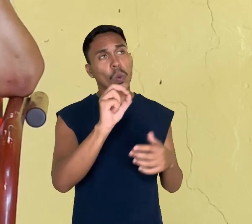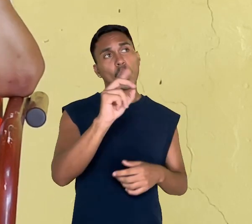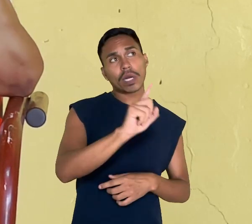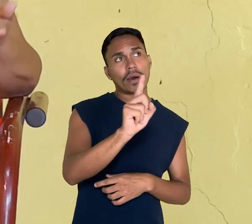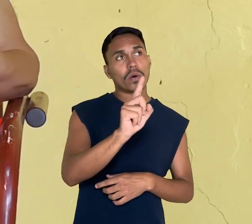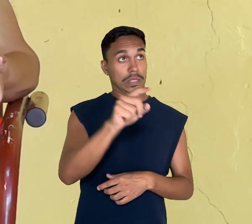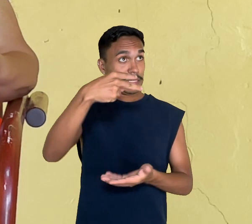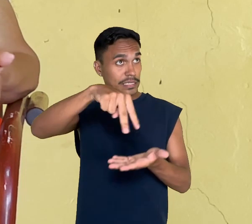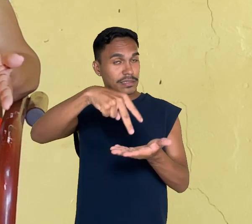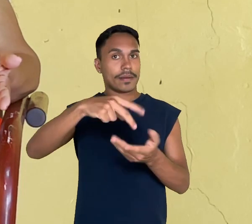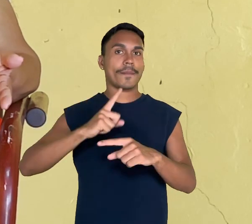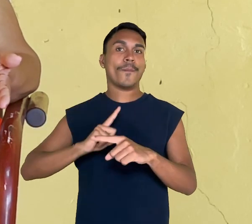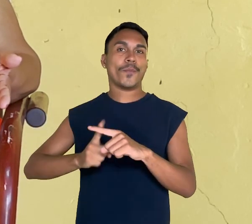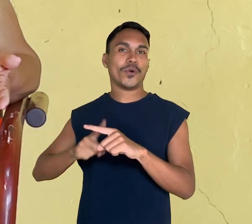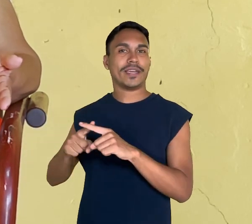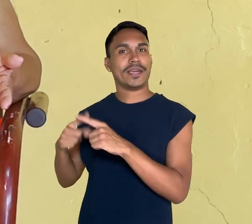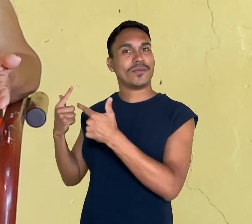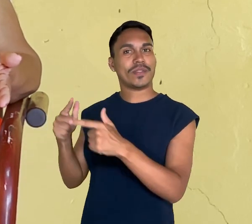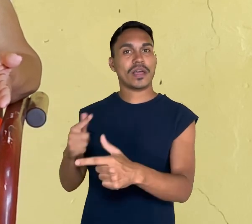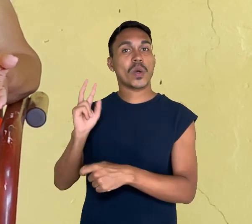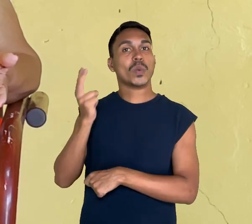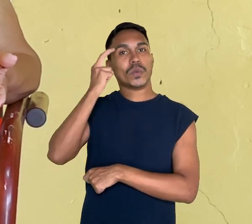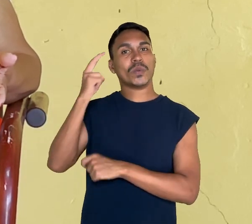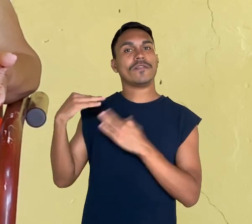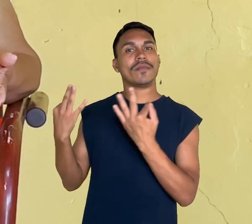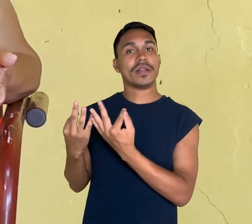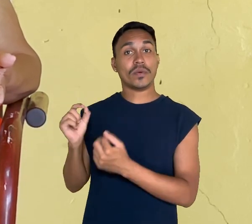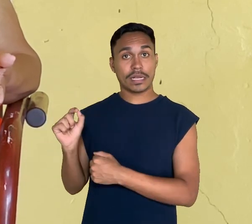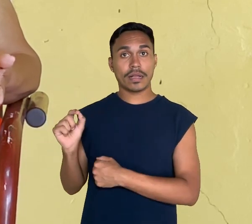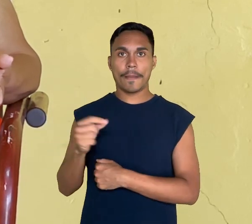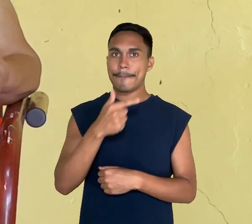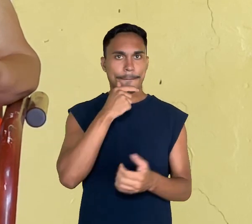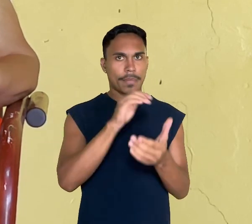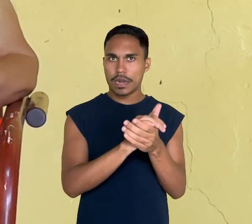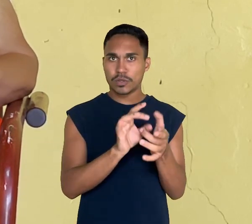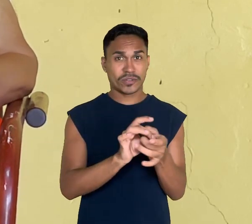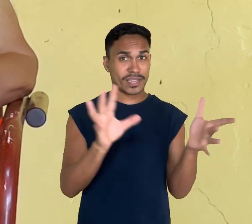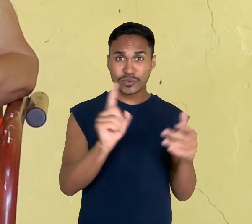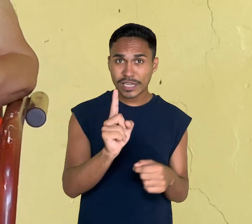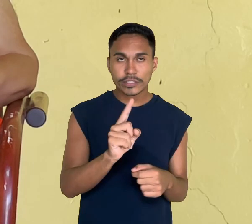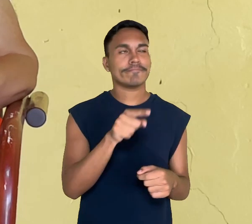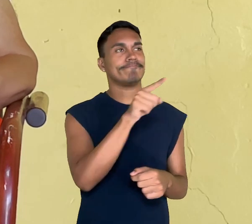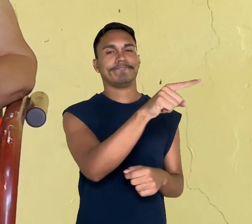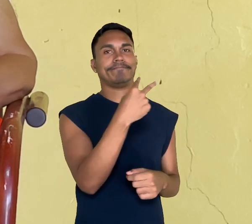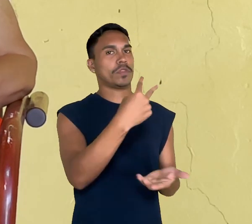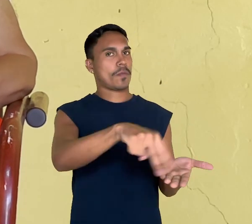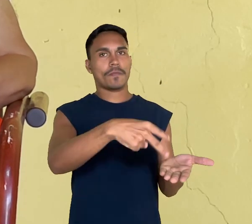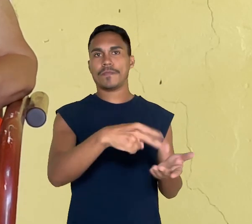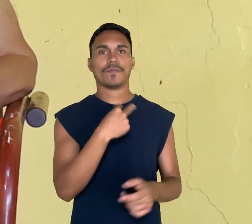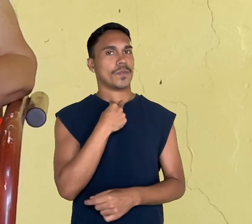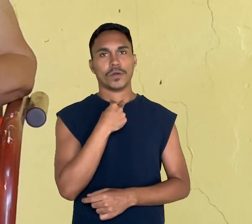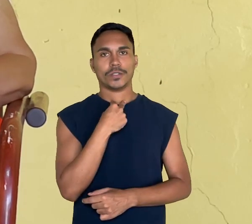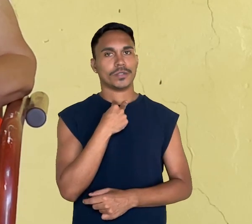é uma cultura entre a família da gente. Se o marido não deixar, ninguém faz nada. Mas aí eu fui conversando e fui